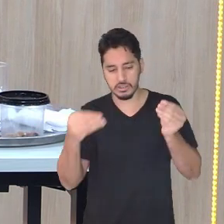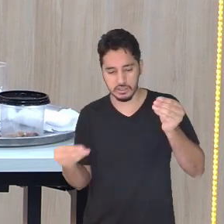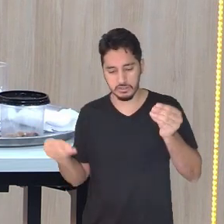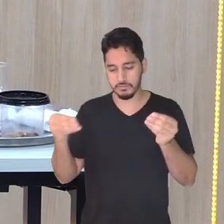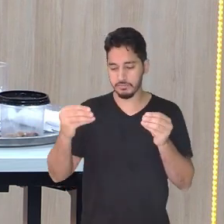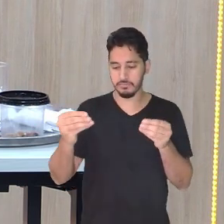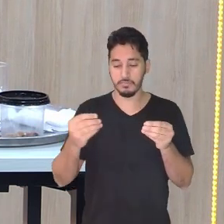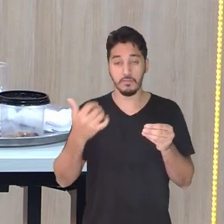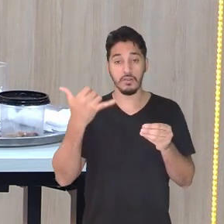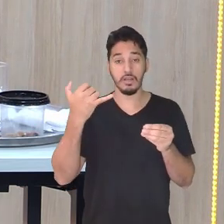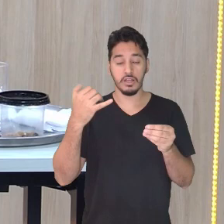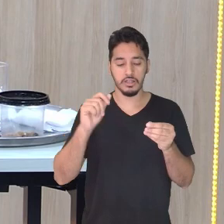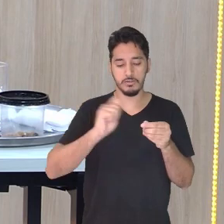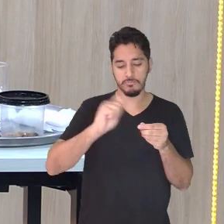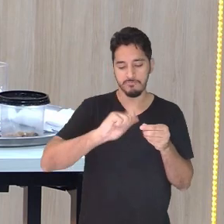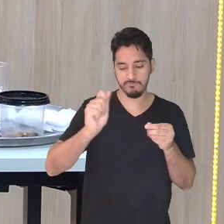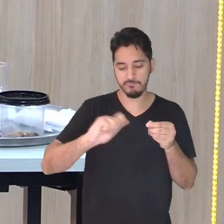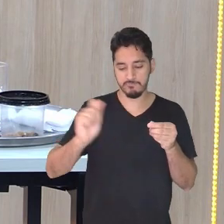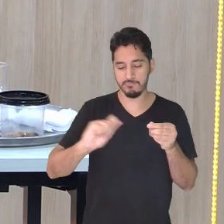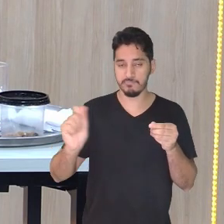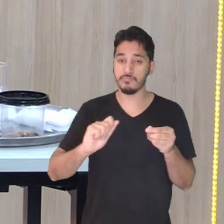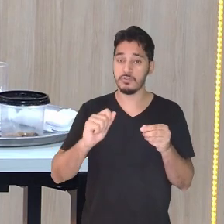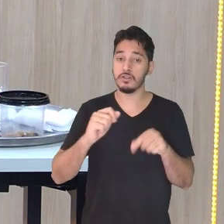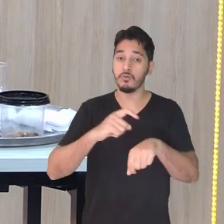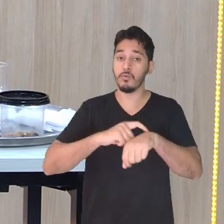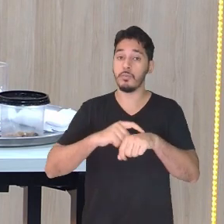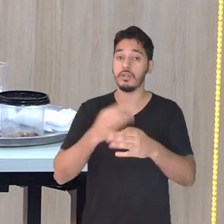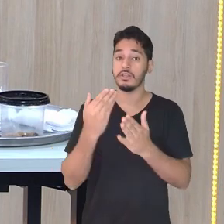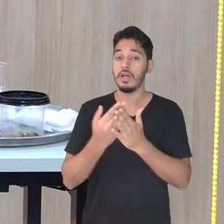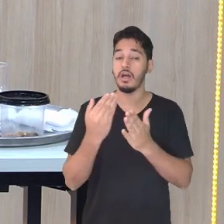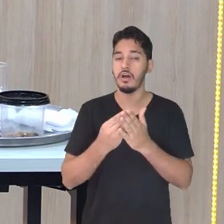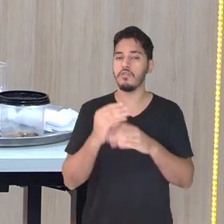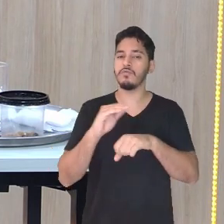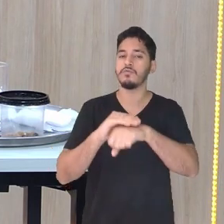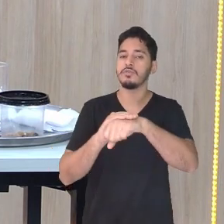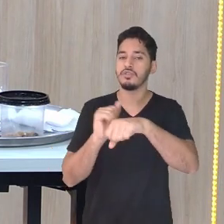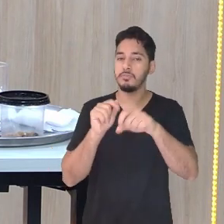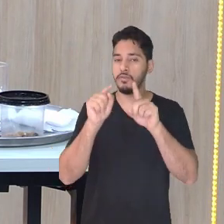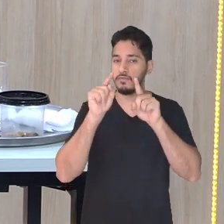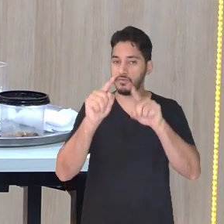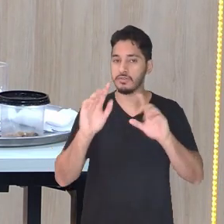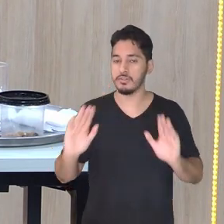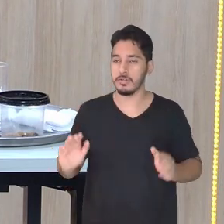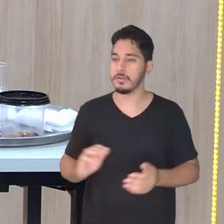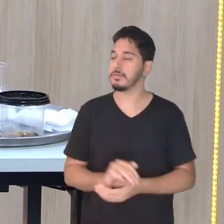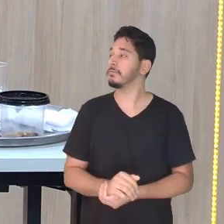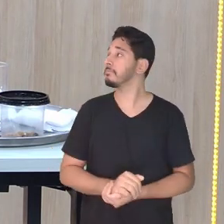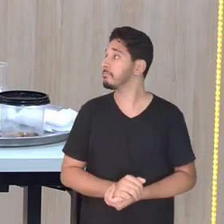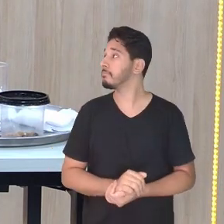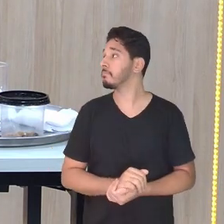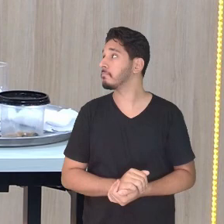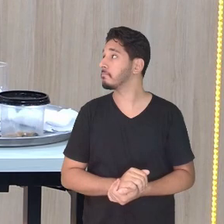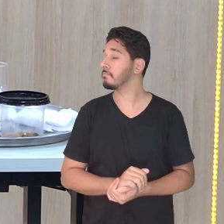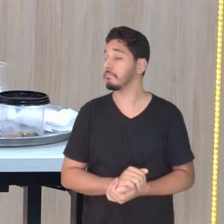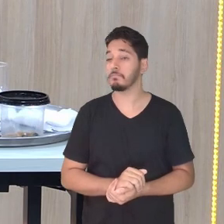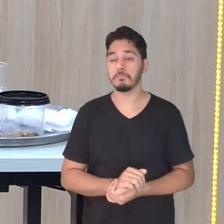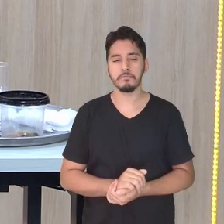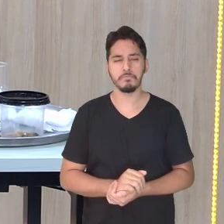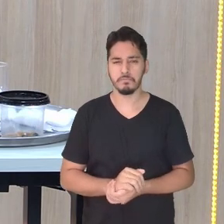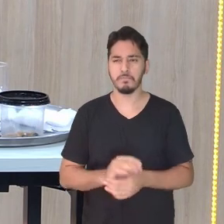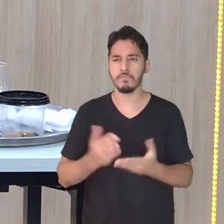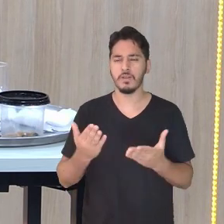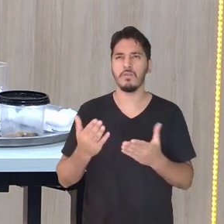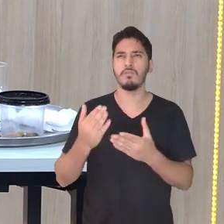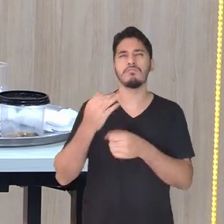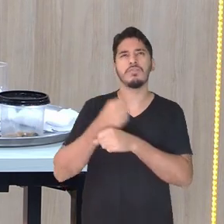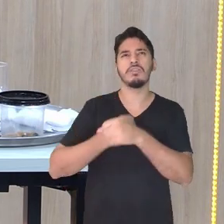papel, uma caneta, um lápis, que durante a aula nós vamos fazer esse pedido. E aí a questão do que nós vimos na aula